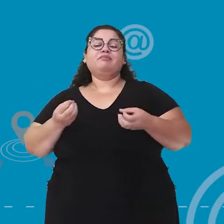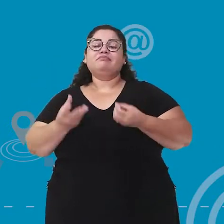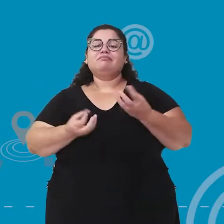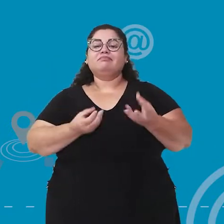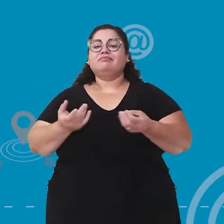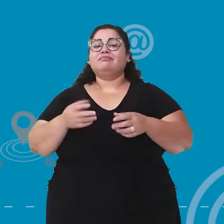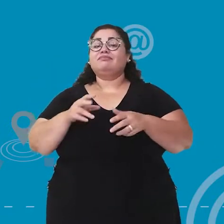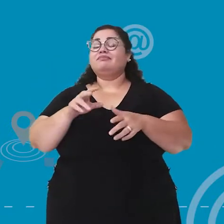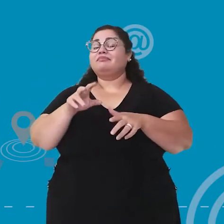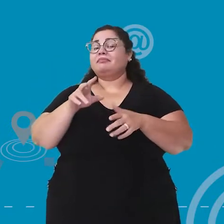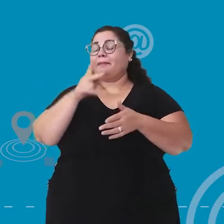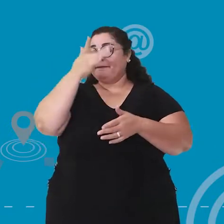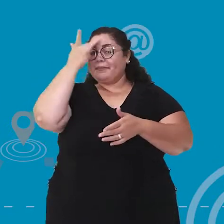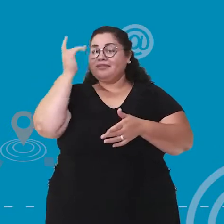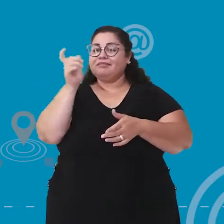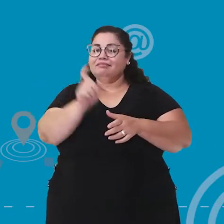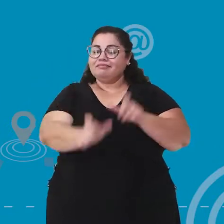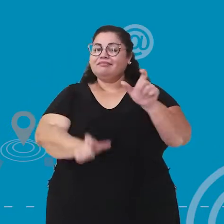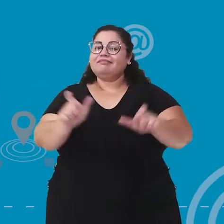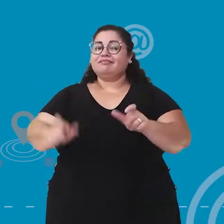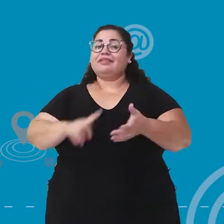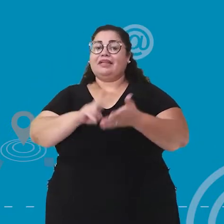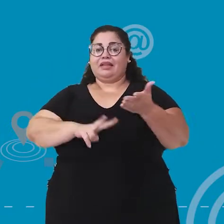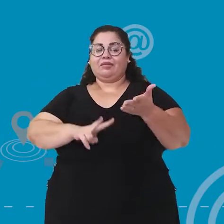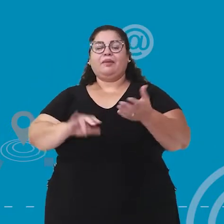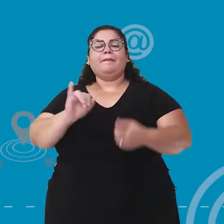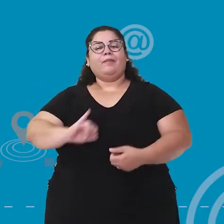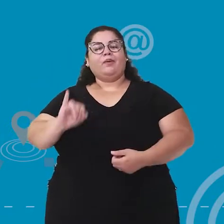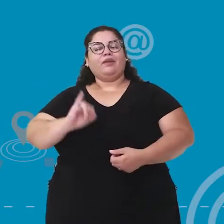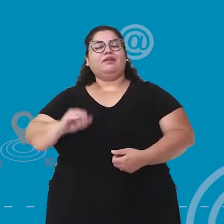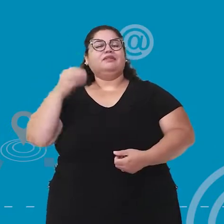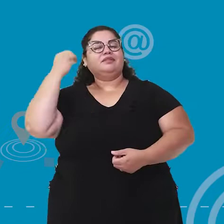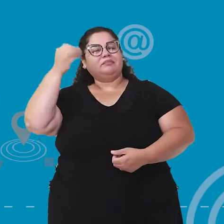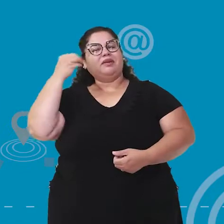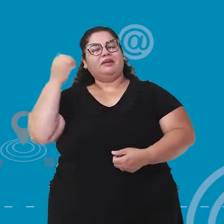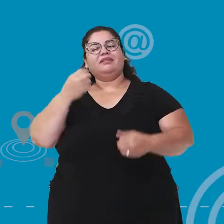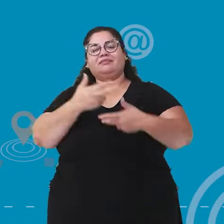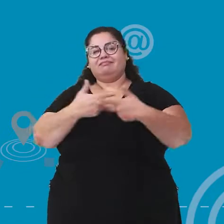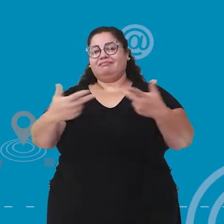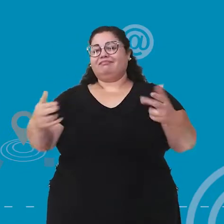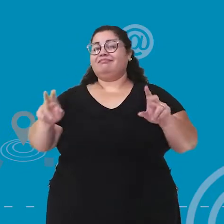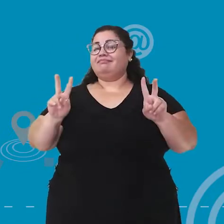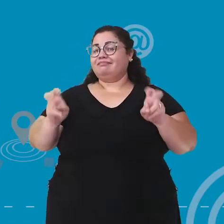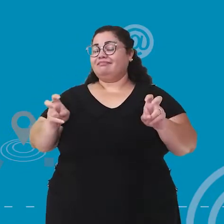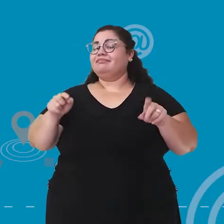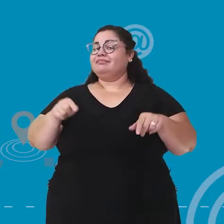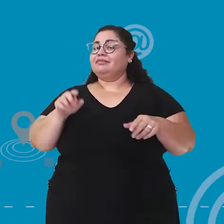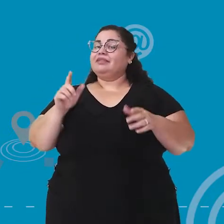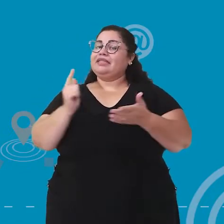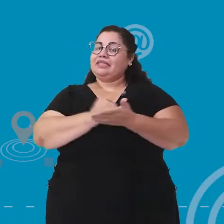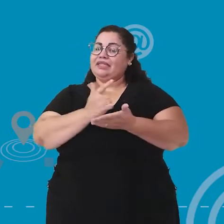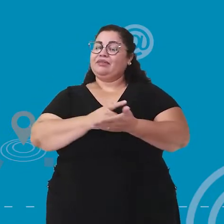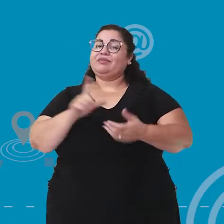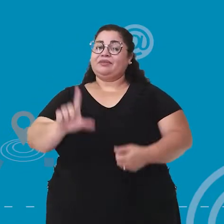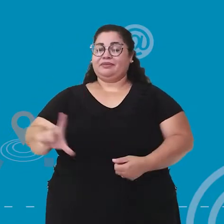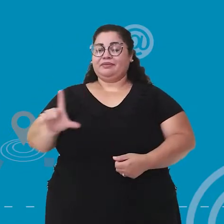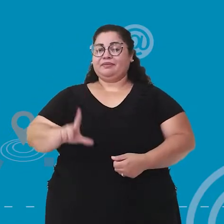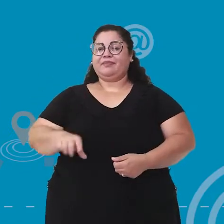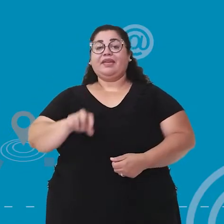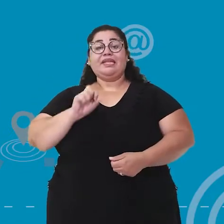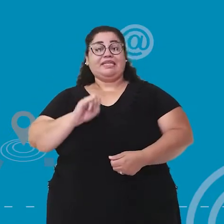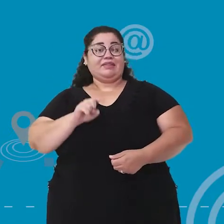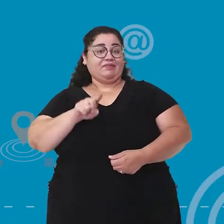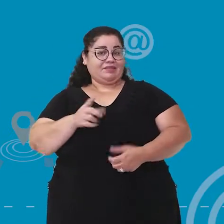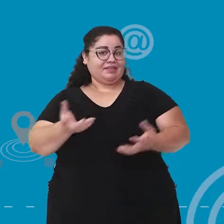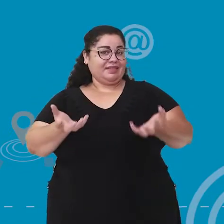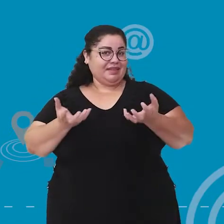leitores e a importância das experiências significativas com os livros literários. Se você